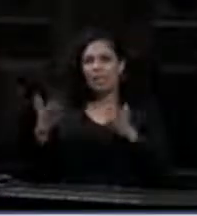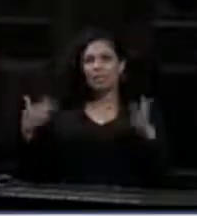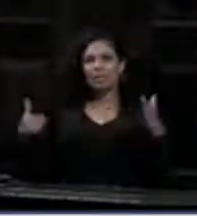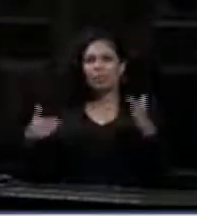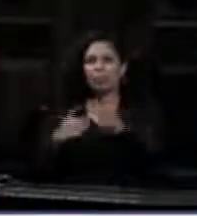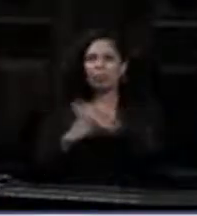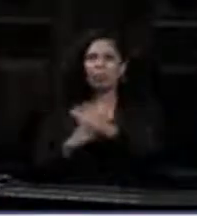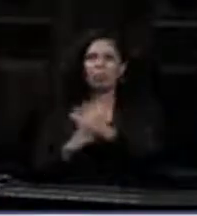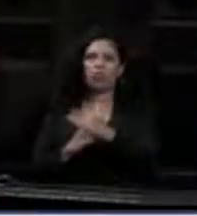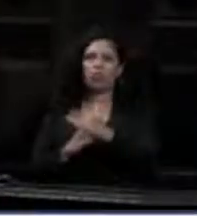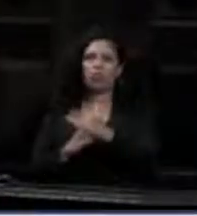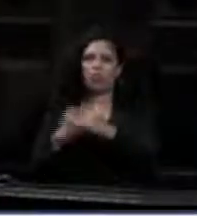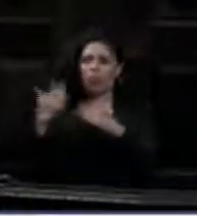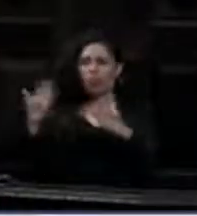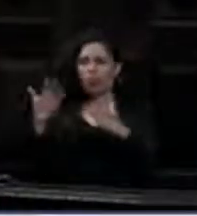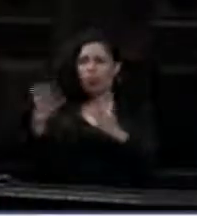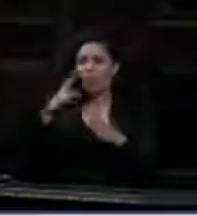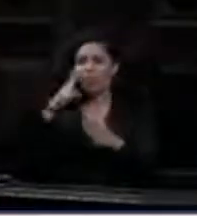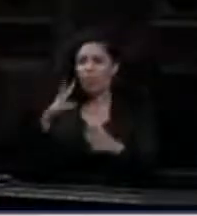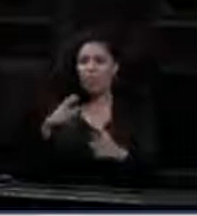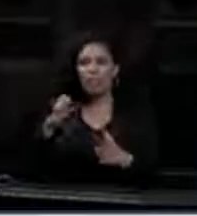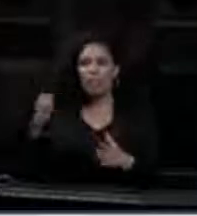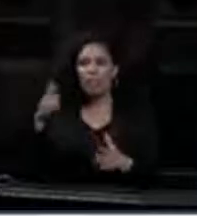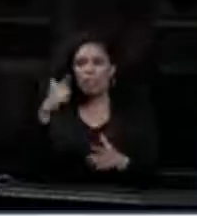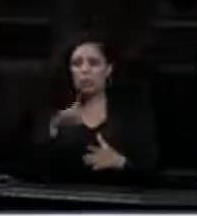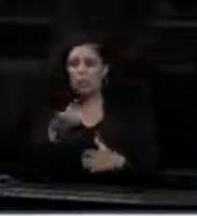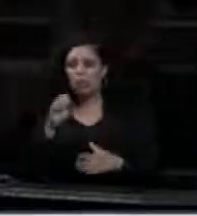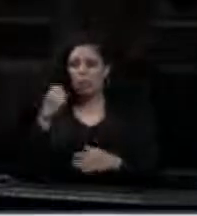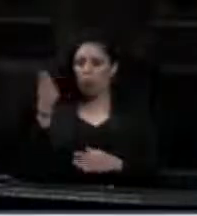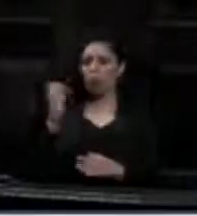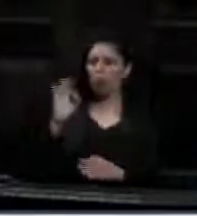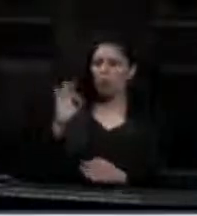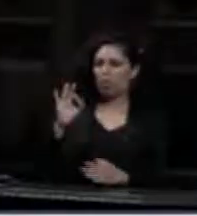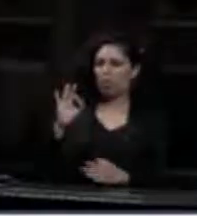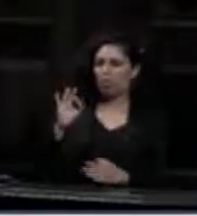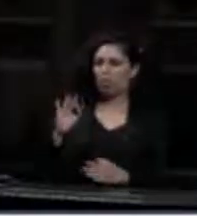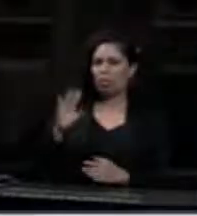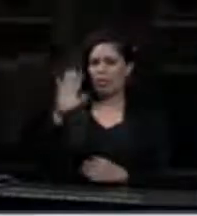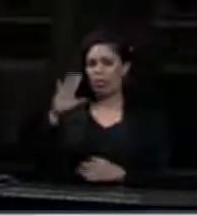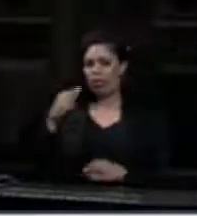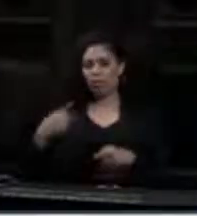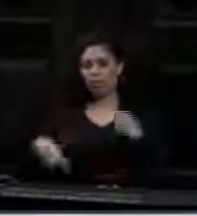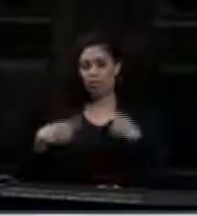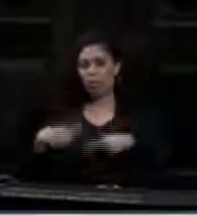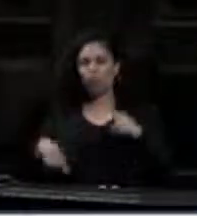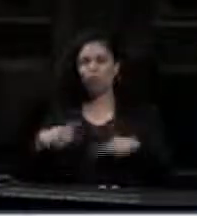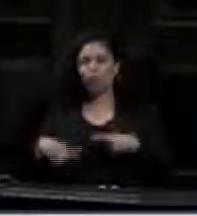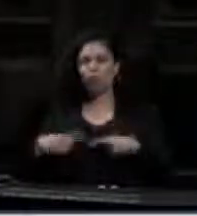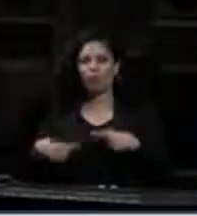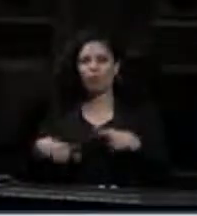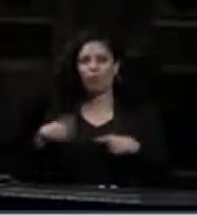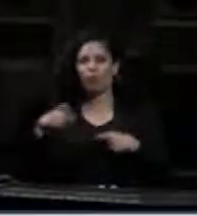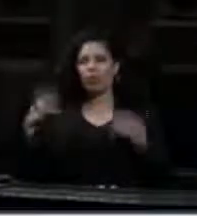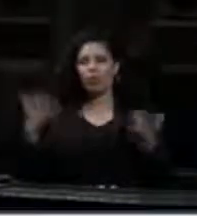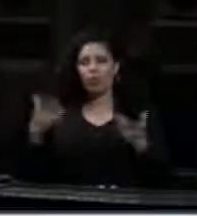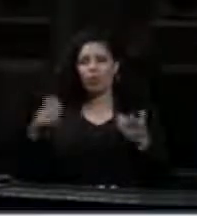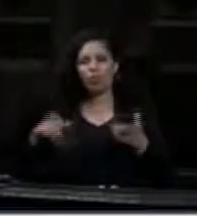da urna mas essa discussão china de foco totalmente